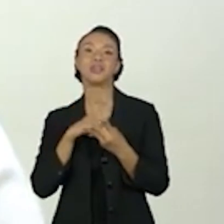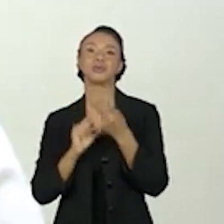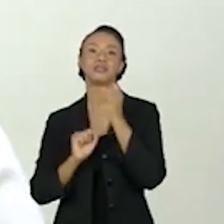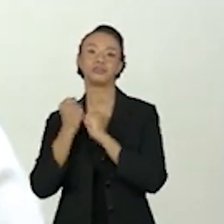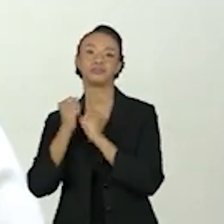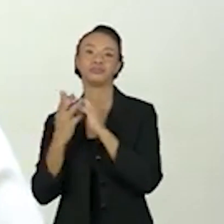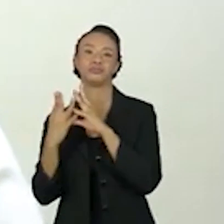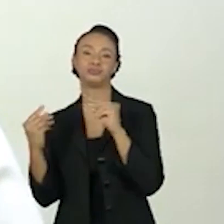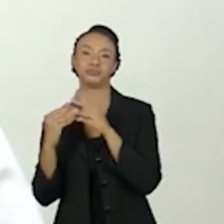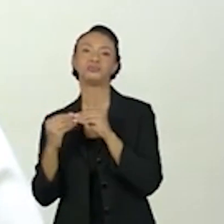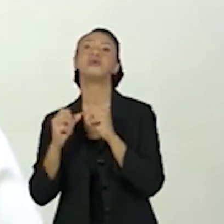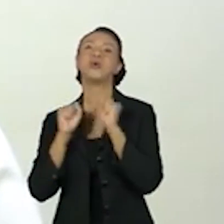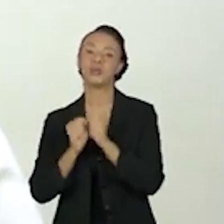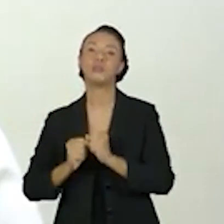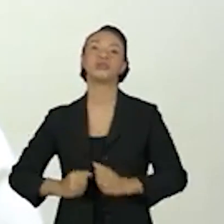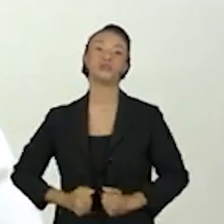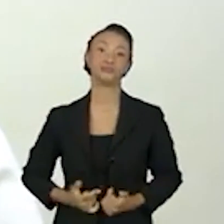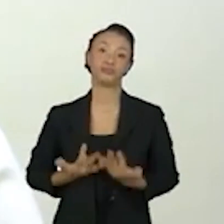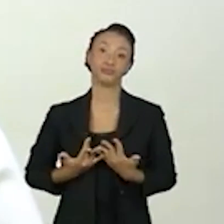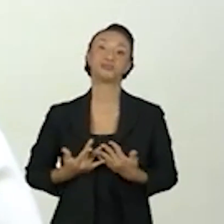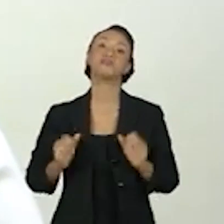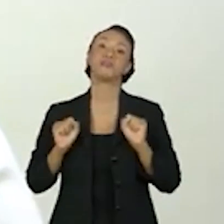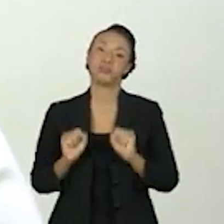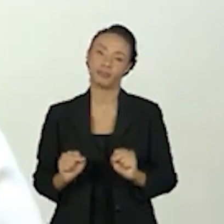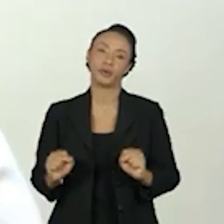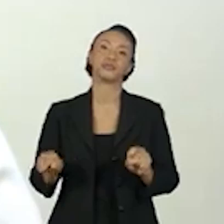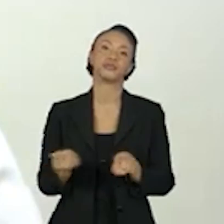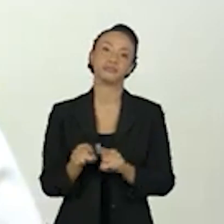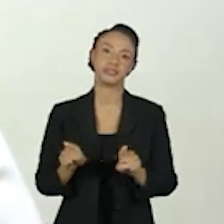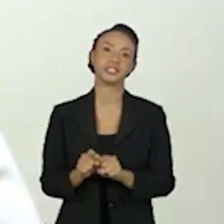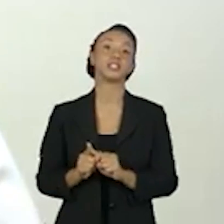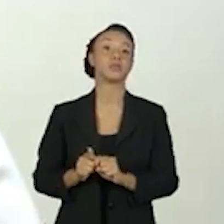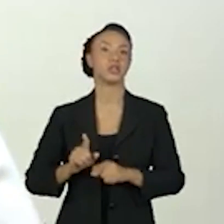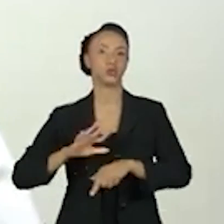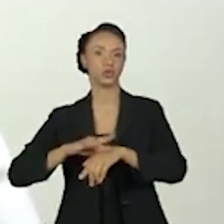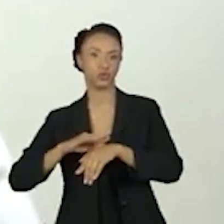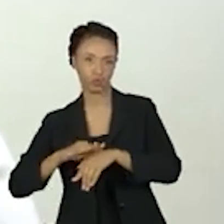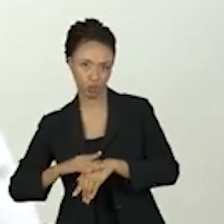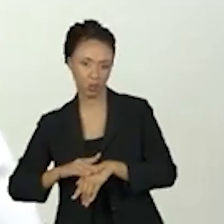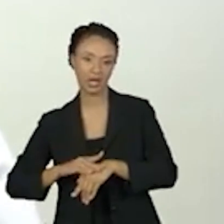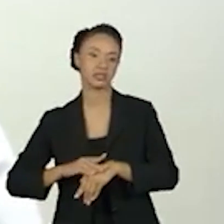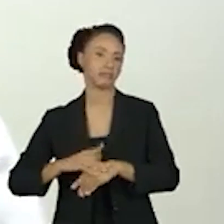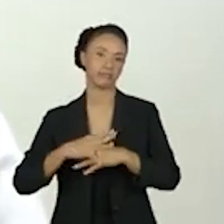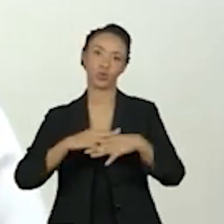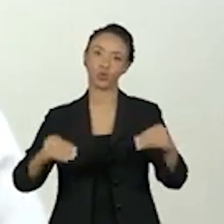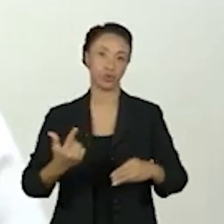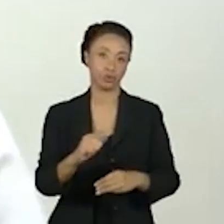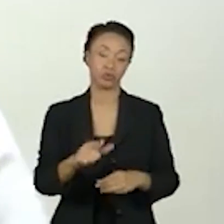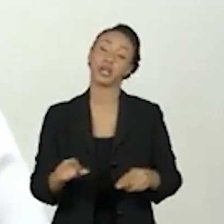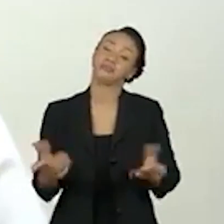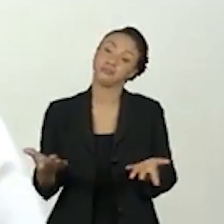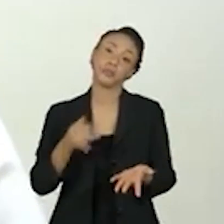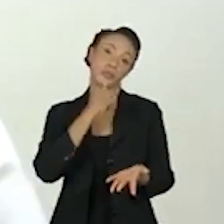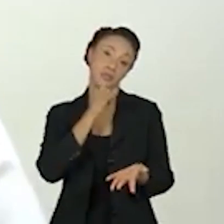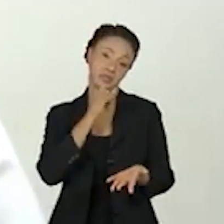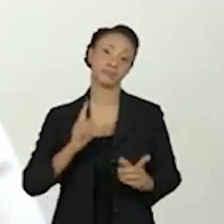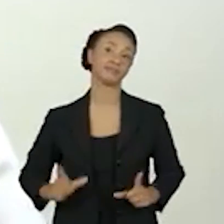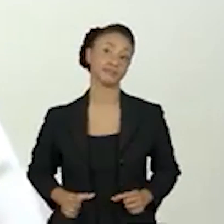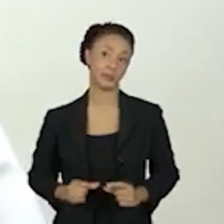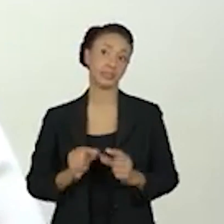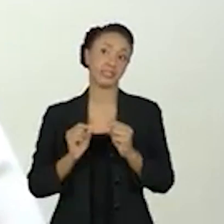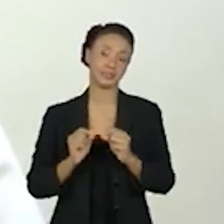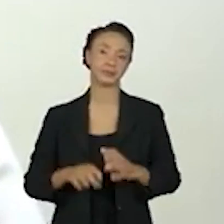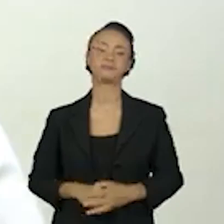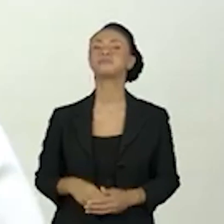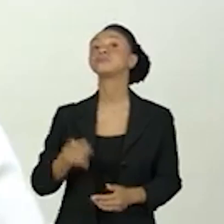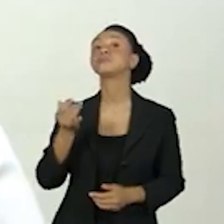alimentos inflamatórios e potencial, então, causadores de doenças crônicas, dentre elas o câncer. Por quê? O